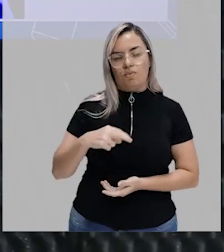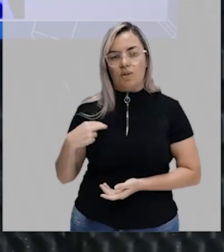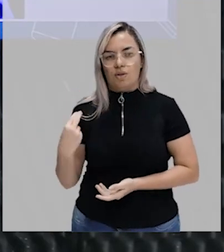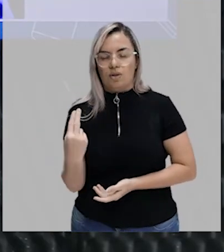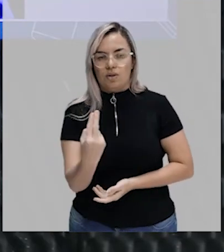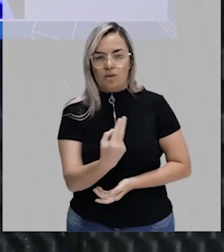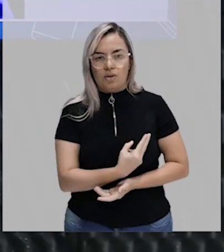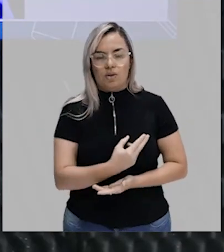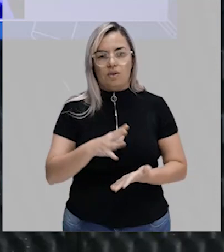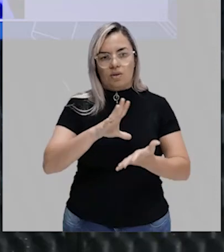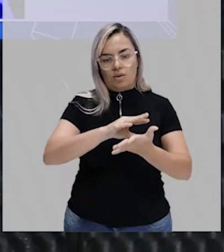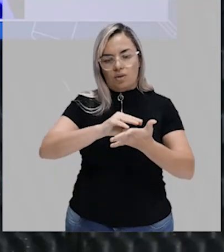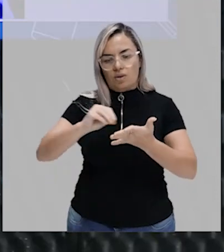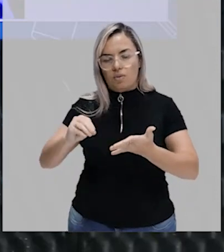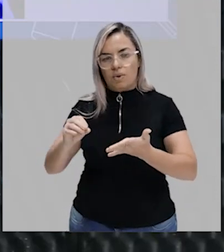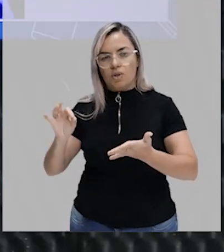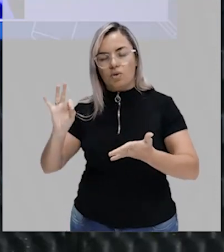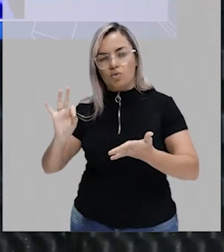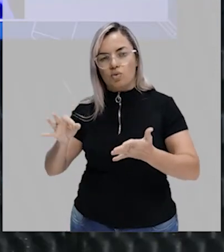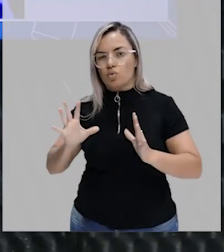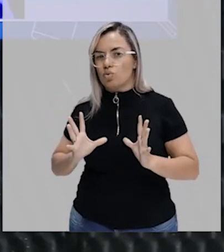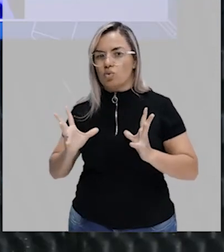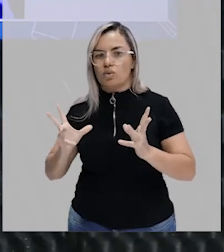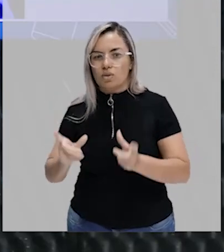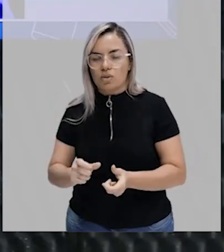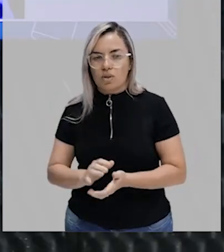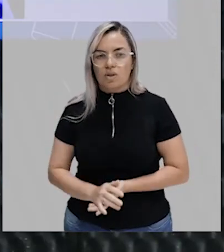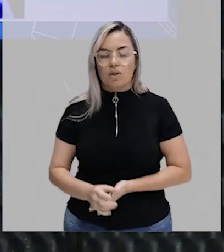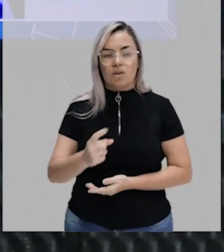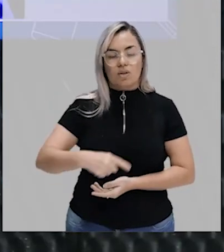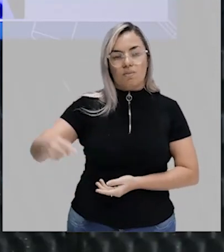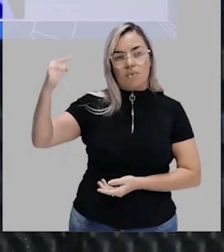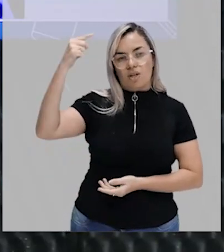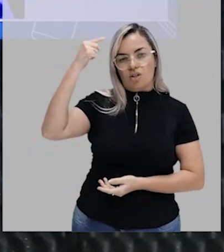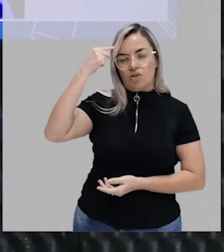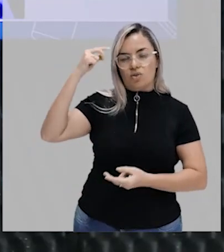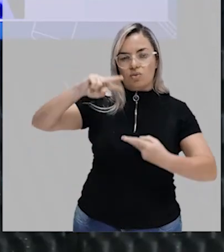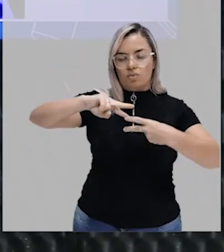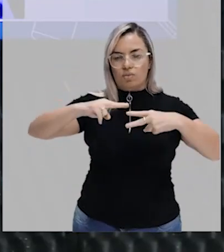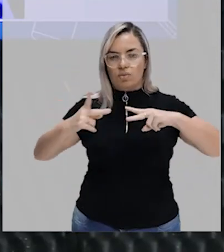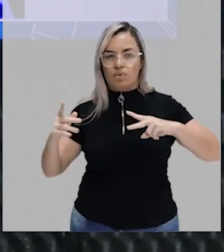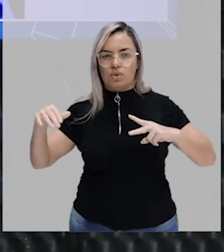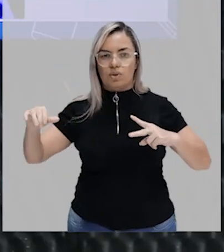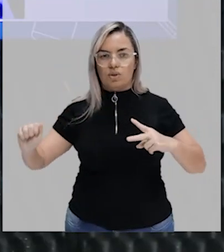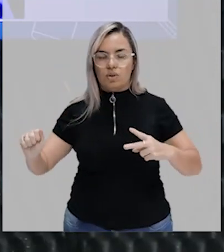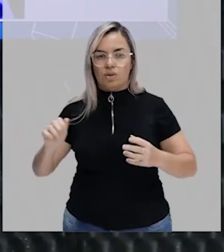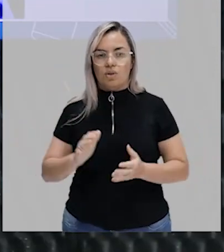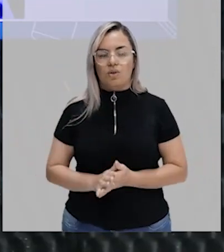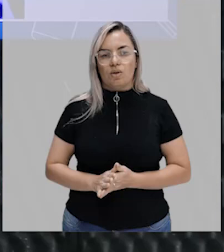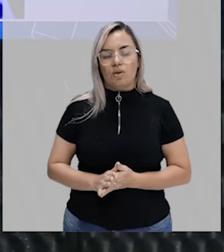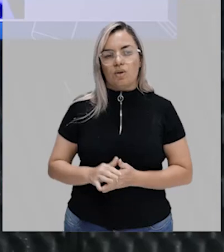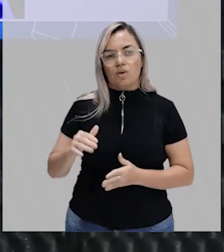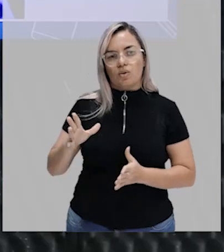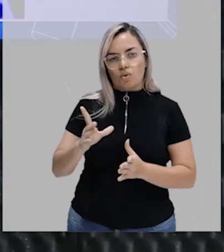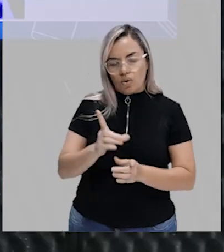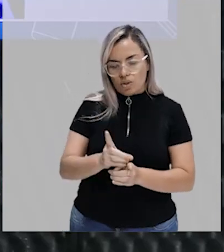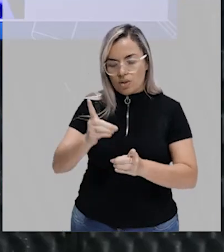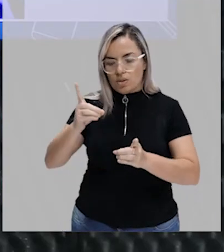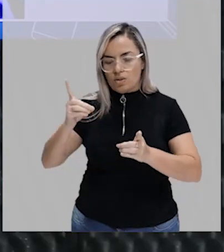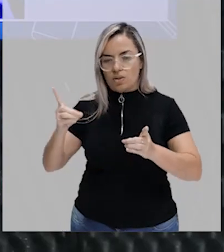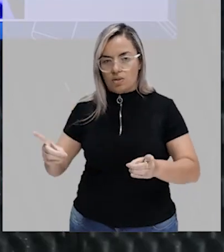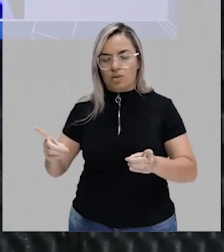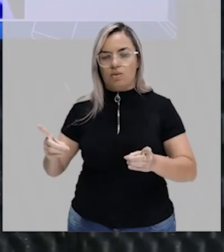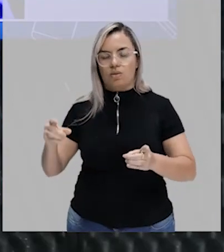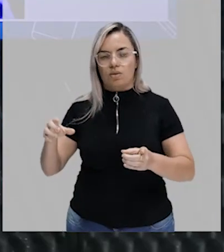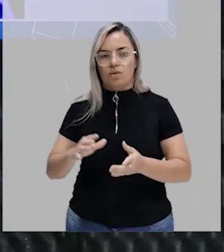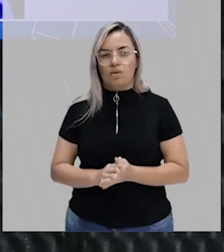para copiar com exatidão, imagina para o nosso material genético. Quando ele é copiado para ser distribuído